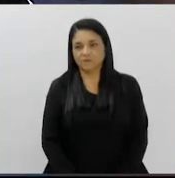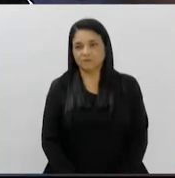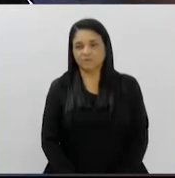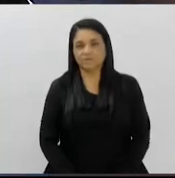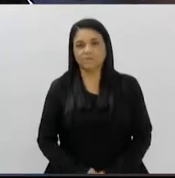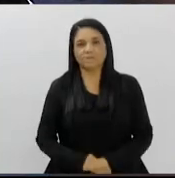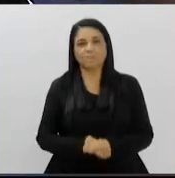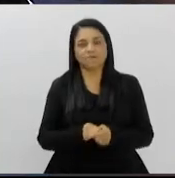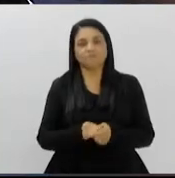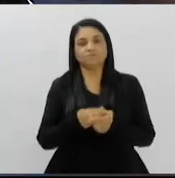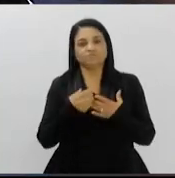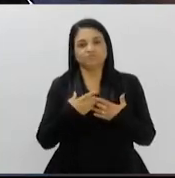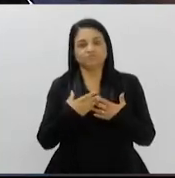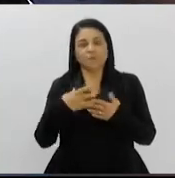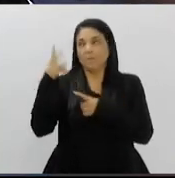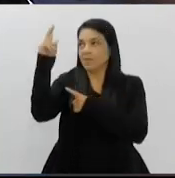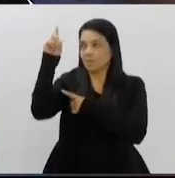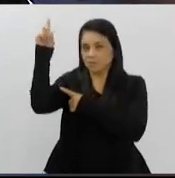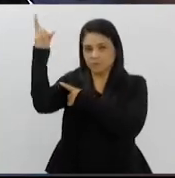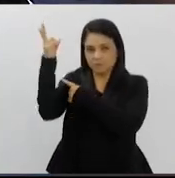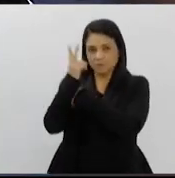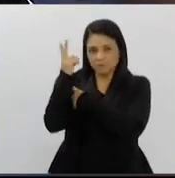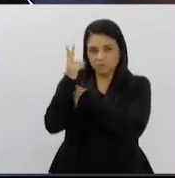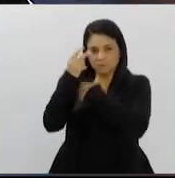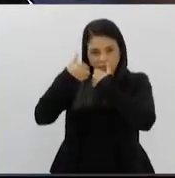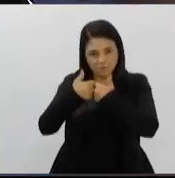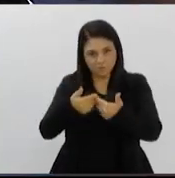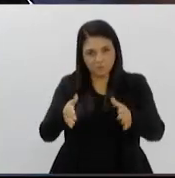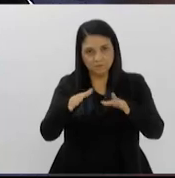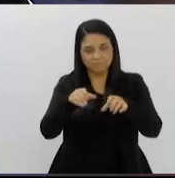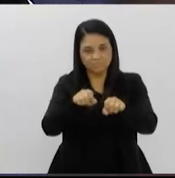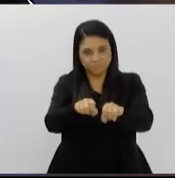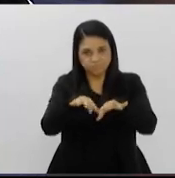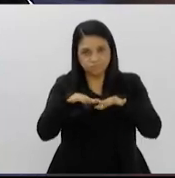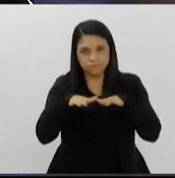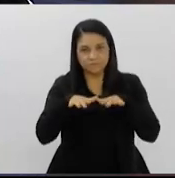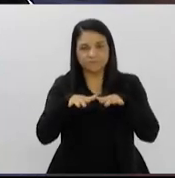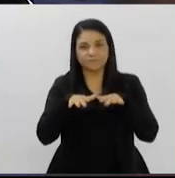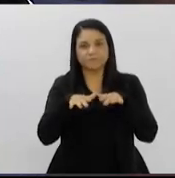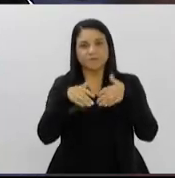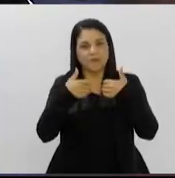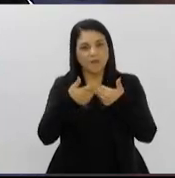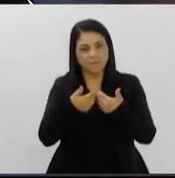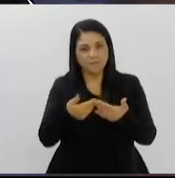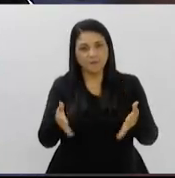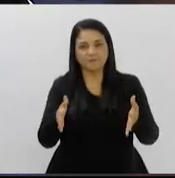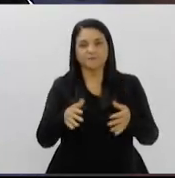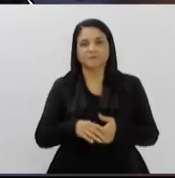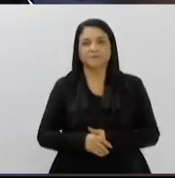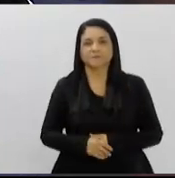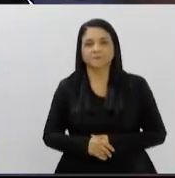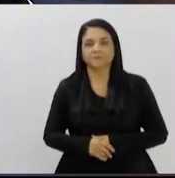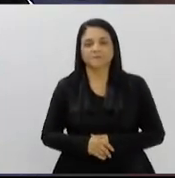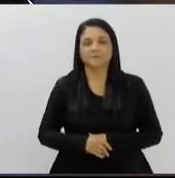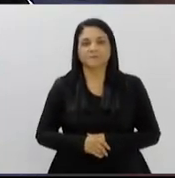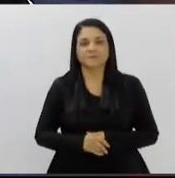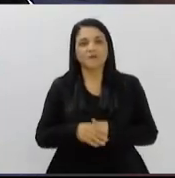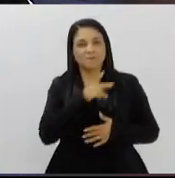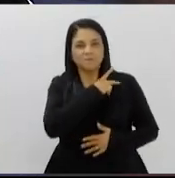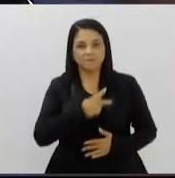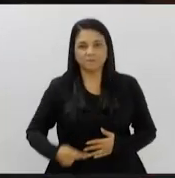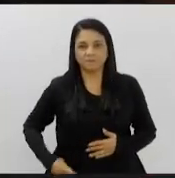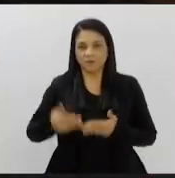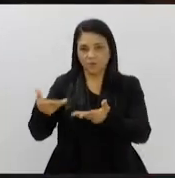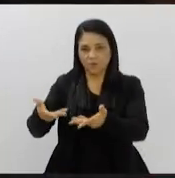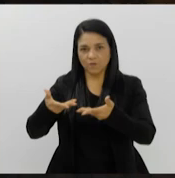havendo o número legal e sob a proteção de Deus iniciamos os nossos trabalhos está aberta a sessão a presidência